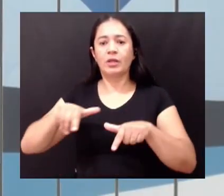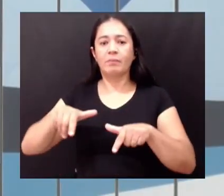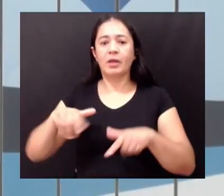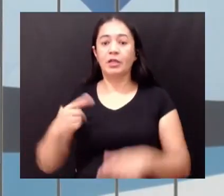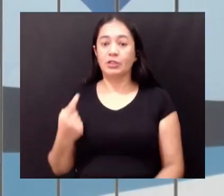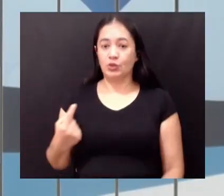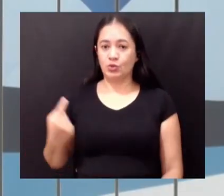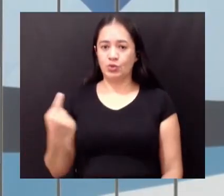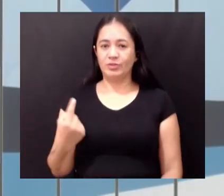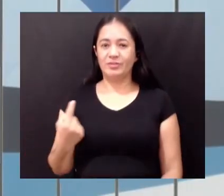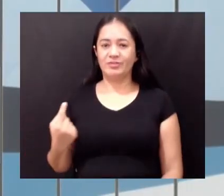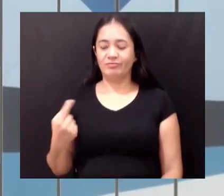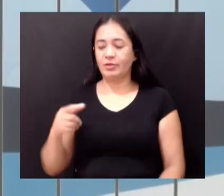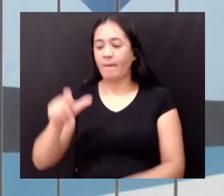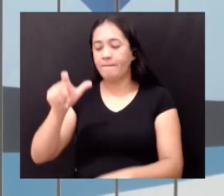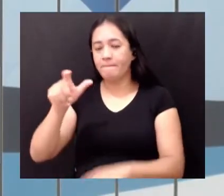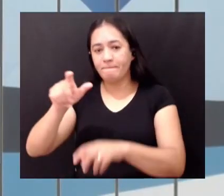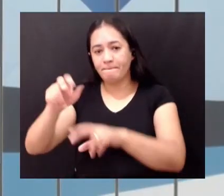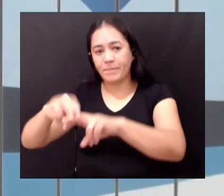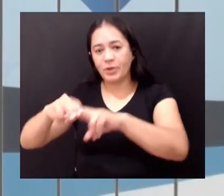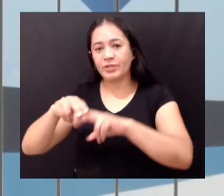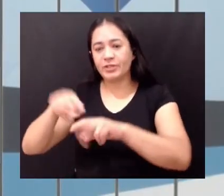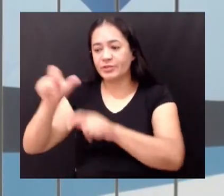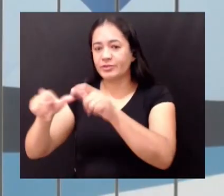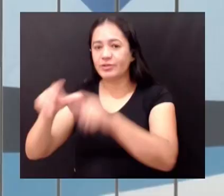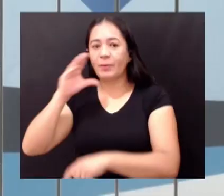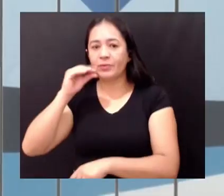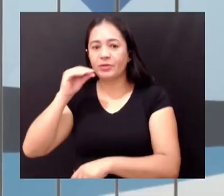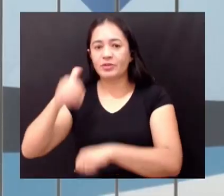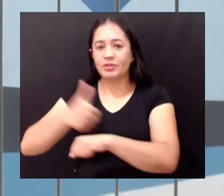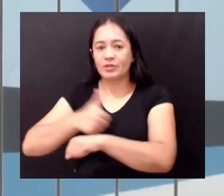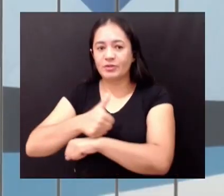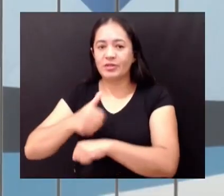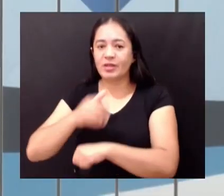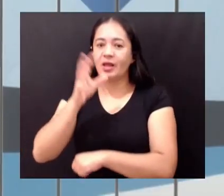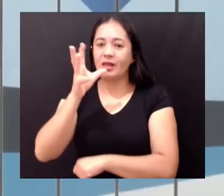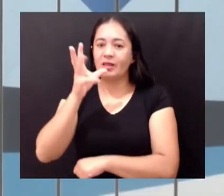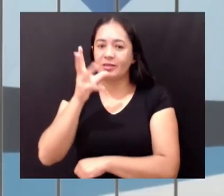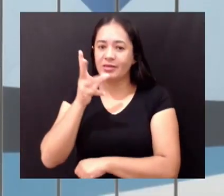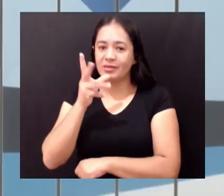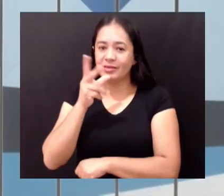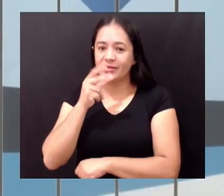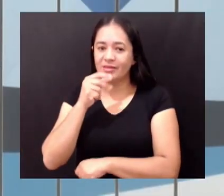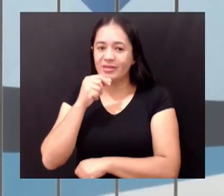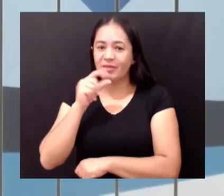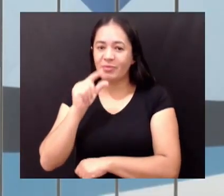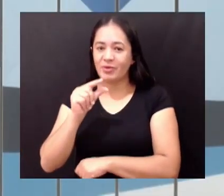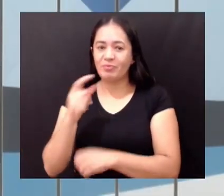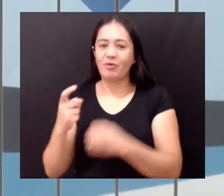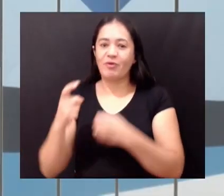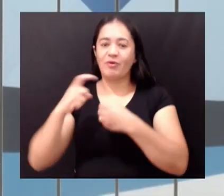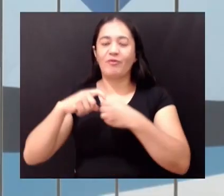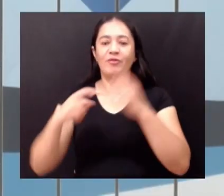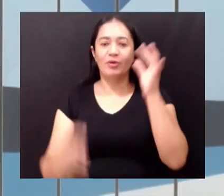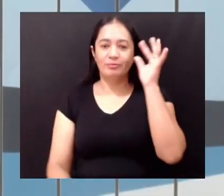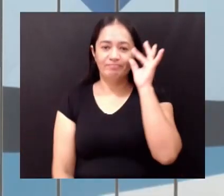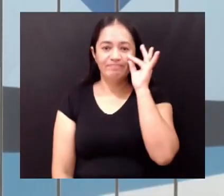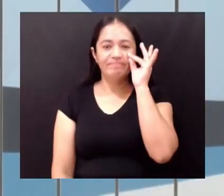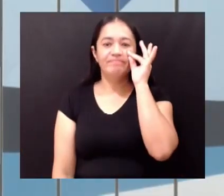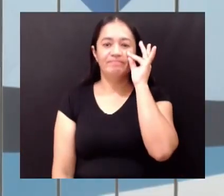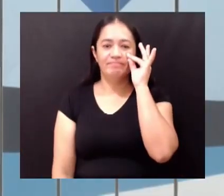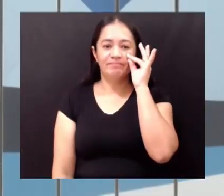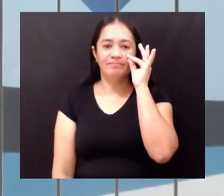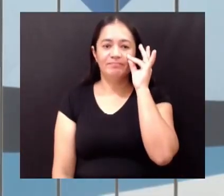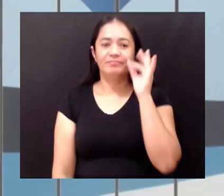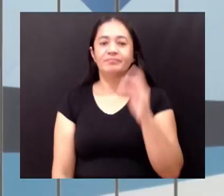profissionais podem ainda, né? Acho que isso vai demorar um pouco mais para voltar essa força presencial para essas áreas de trabalho.